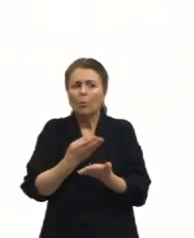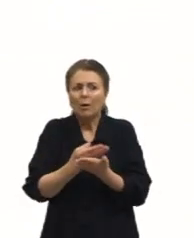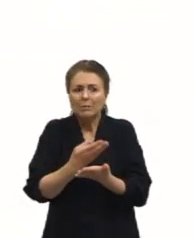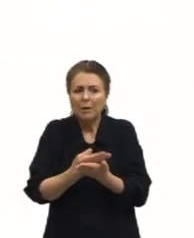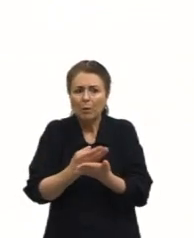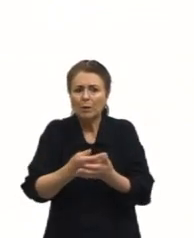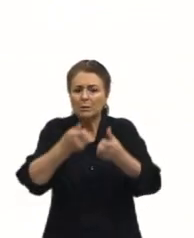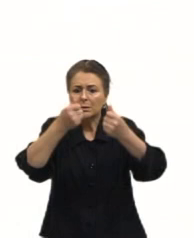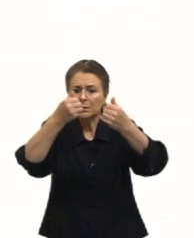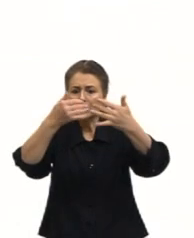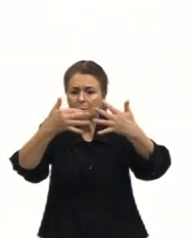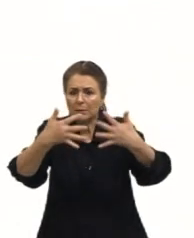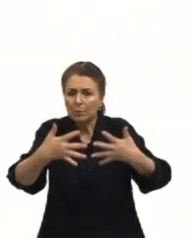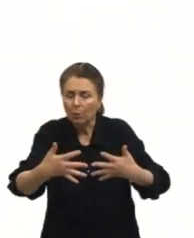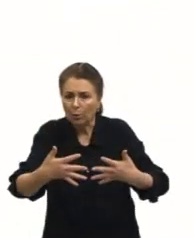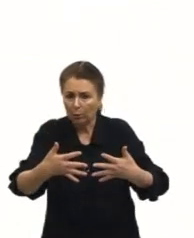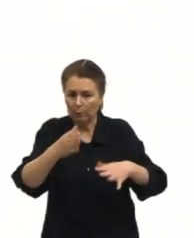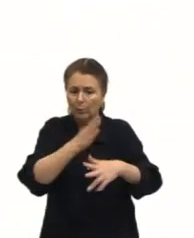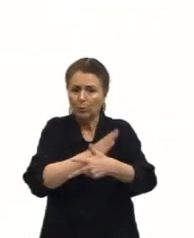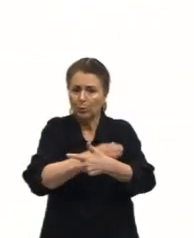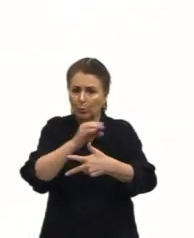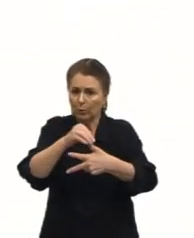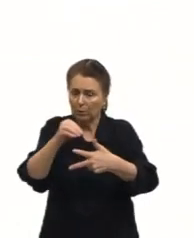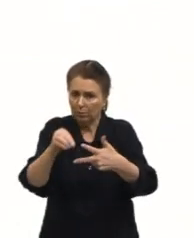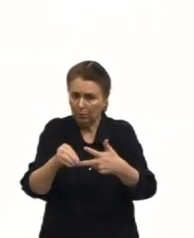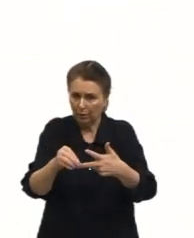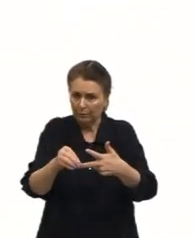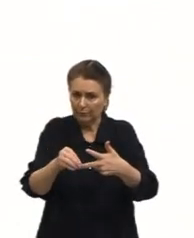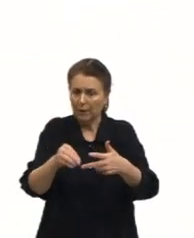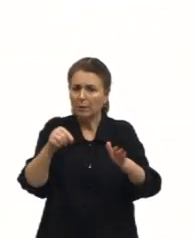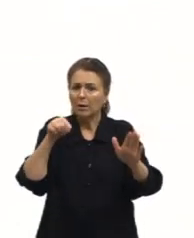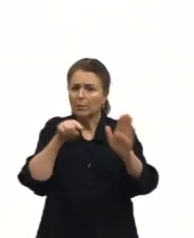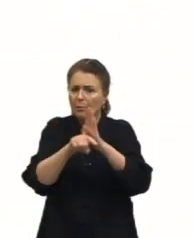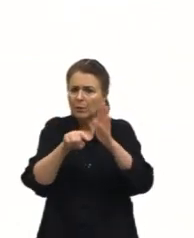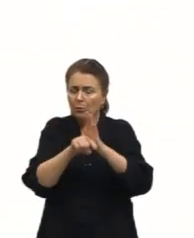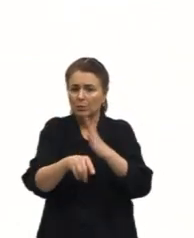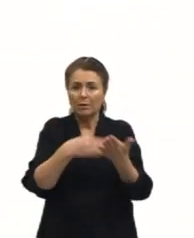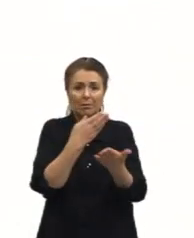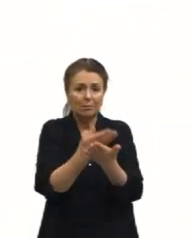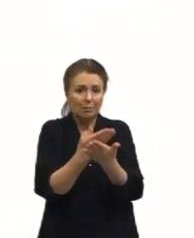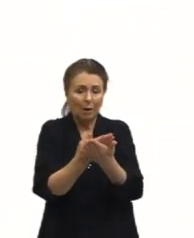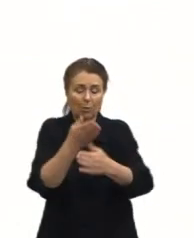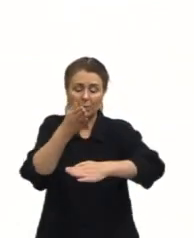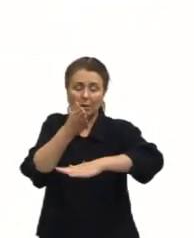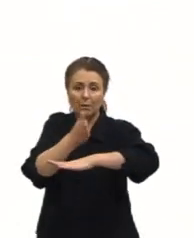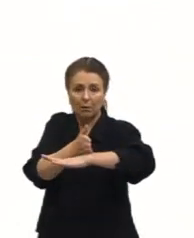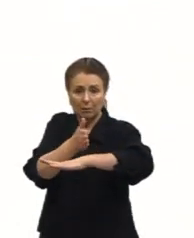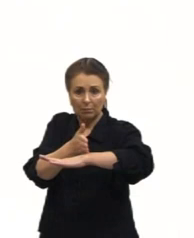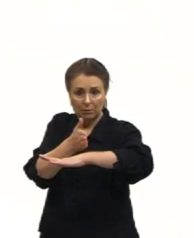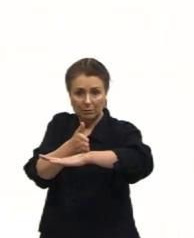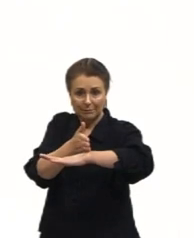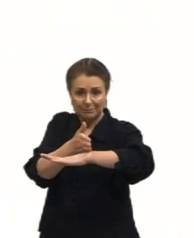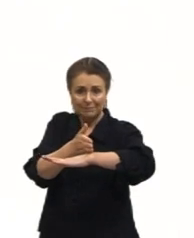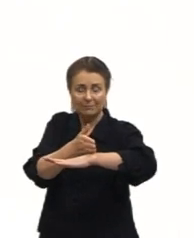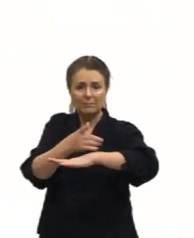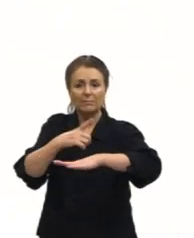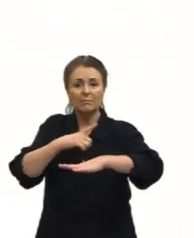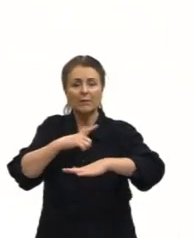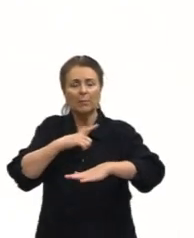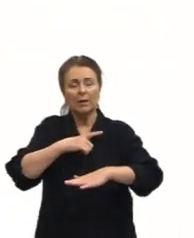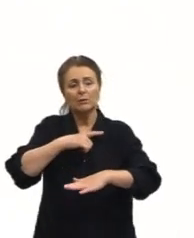um resuminho de qual que é o tema de cada questão e lá na nossa aula de idade média na nossa aula também de reforma